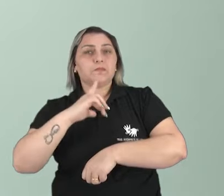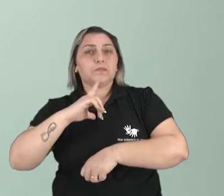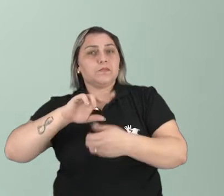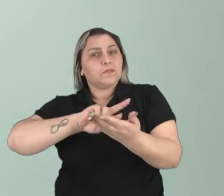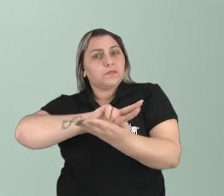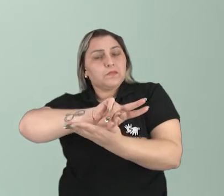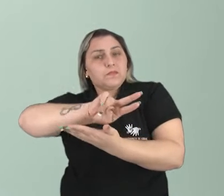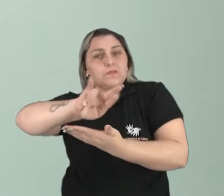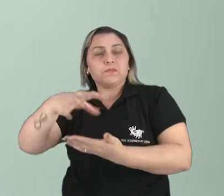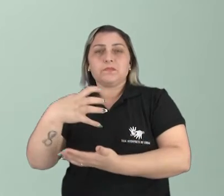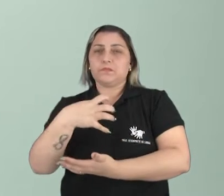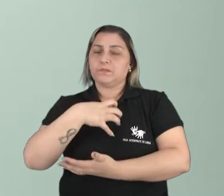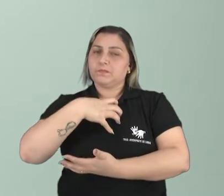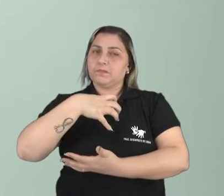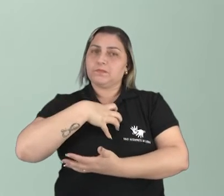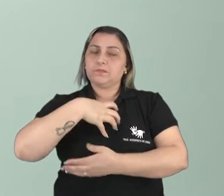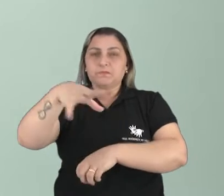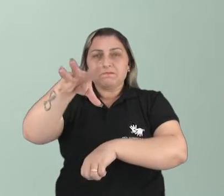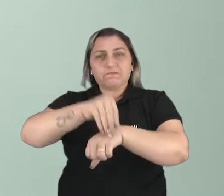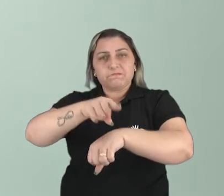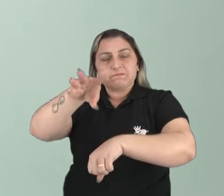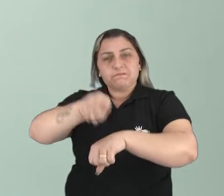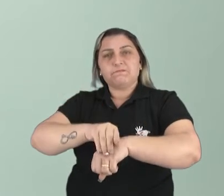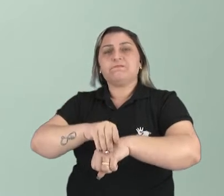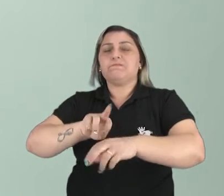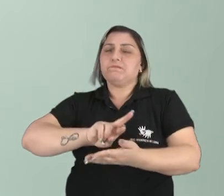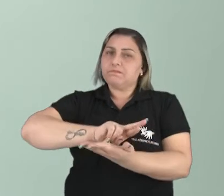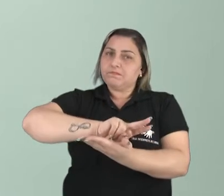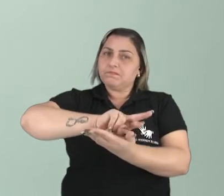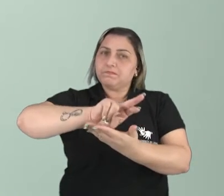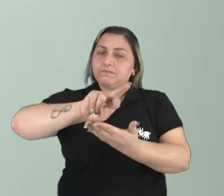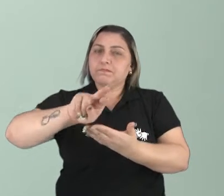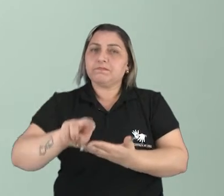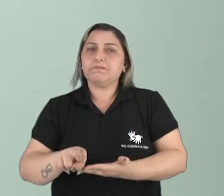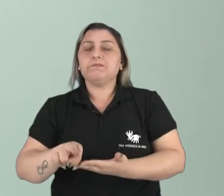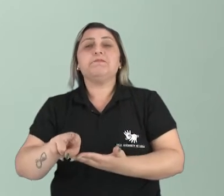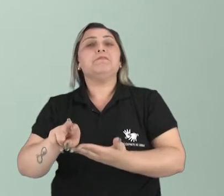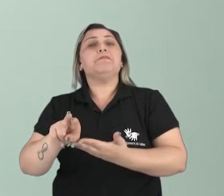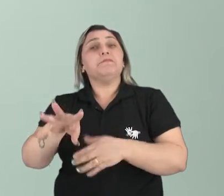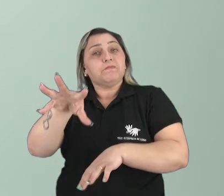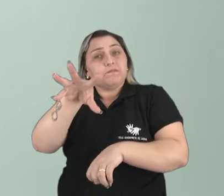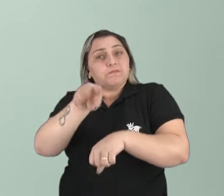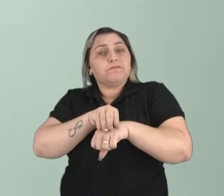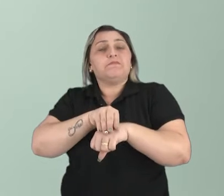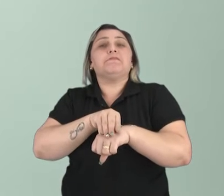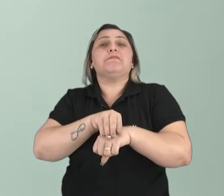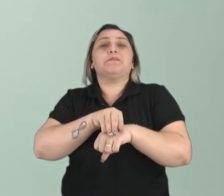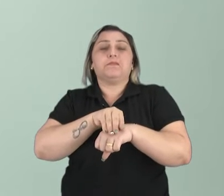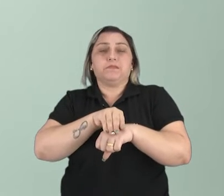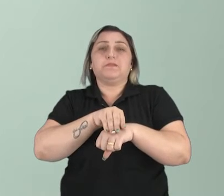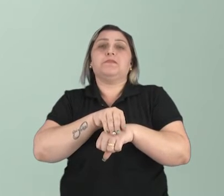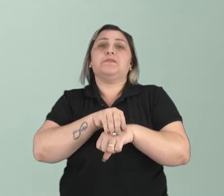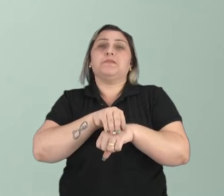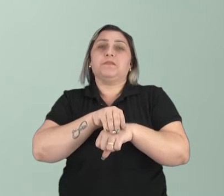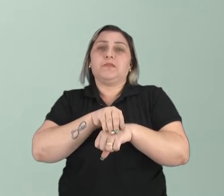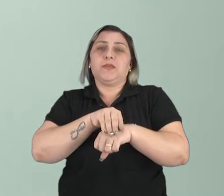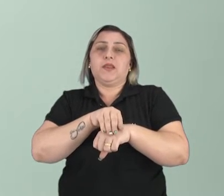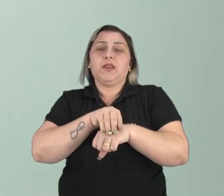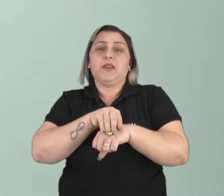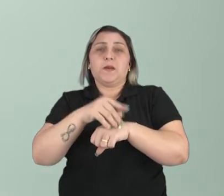com diversos modos de conhecimento, conhecimentos diversos, né? Conhecimentos que vêm de